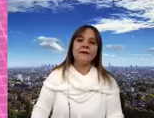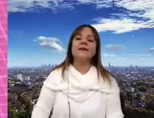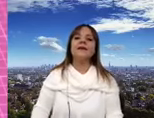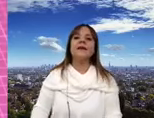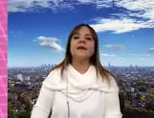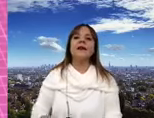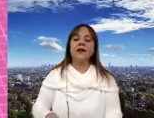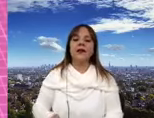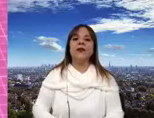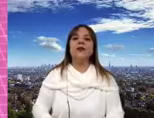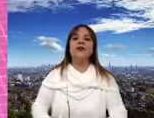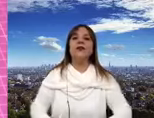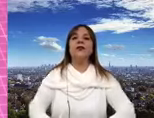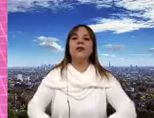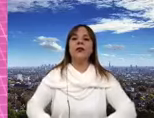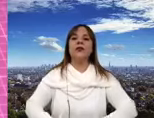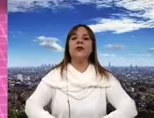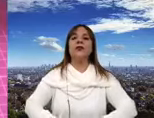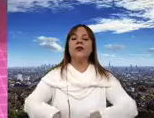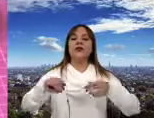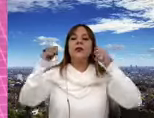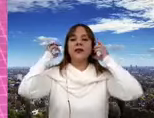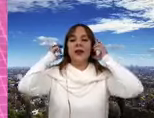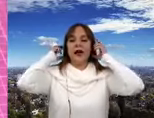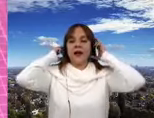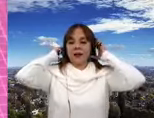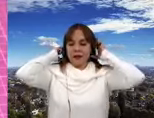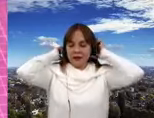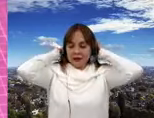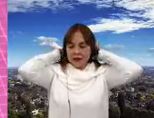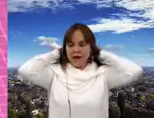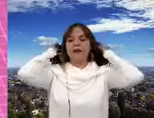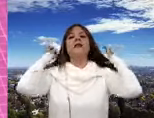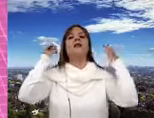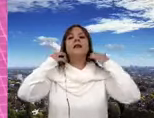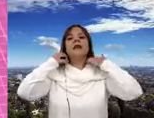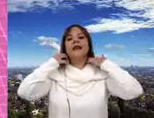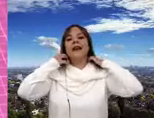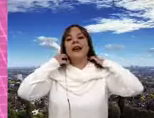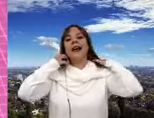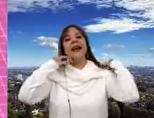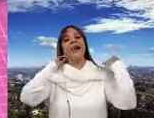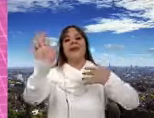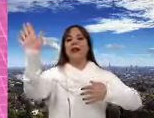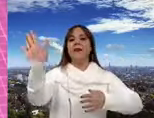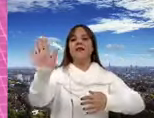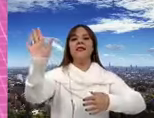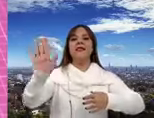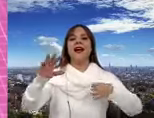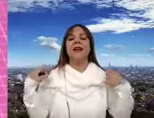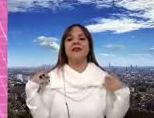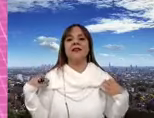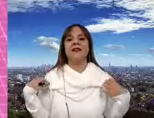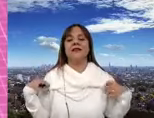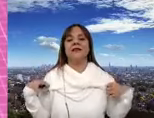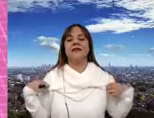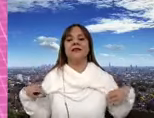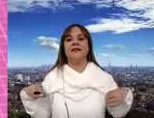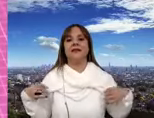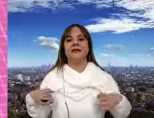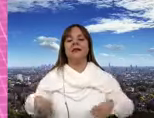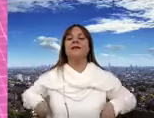só aqui nessa parte de cima, e Tá. colar aqui, ó. Ah, fica meio enviesado assim. É,